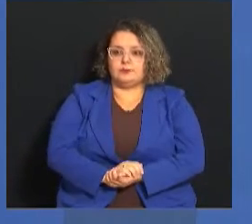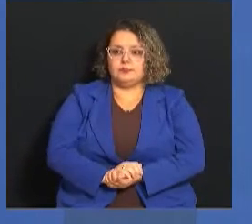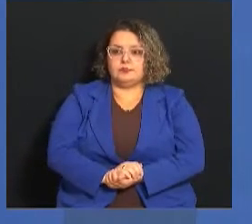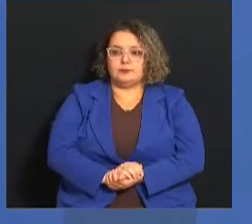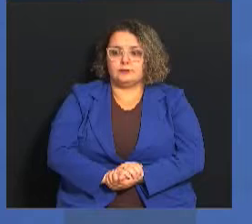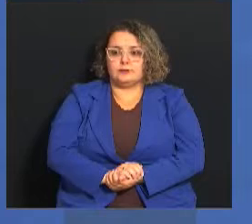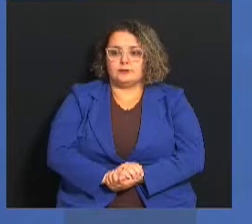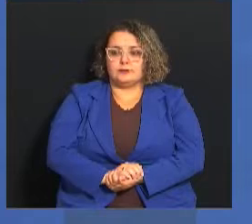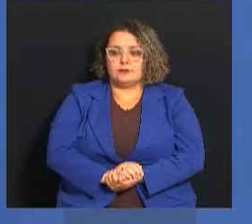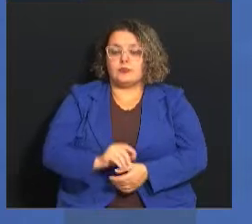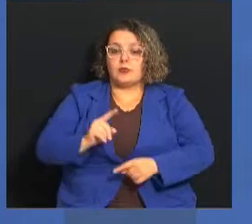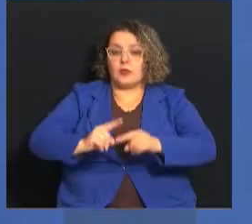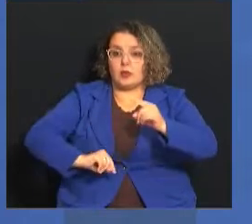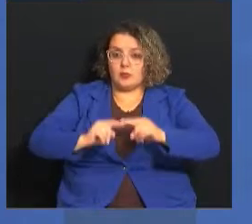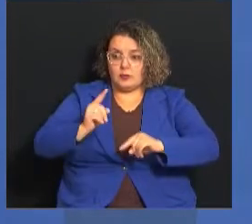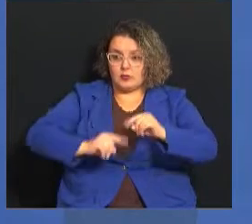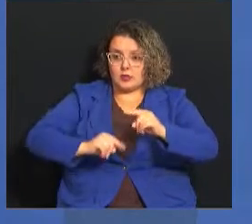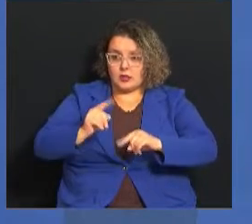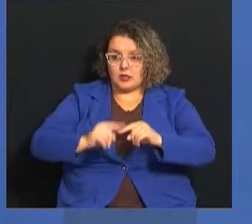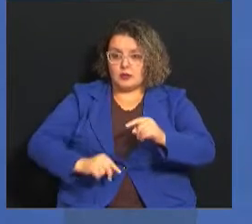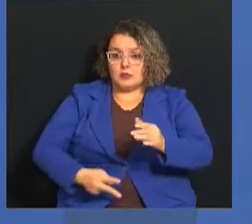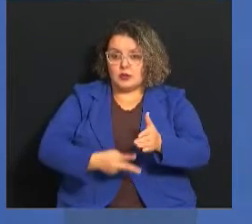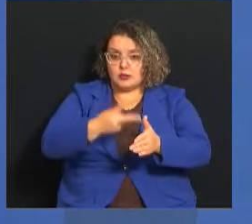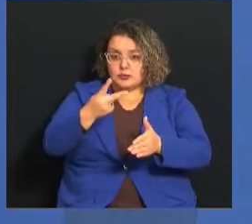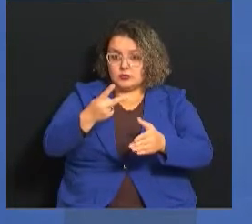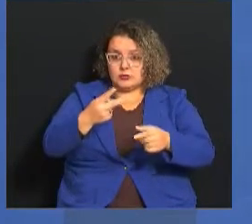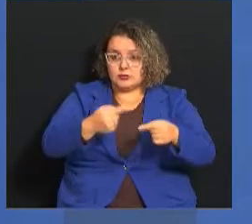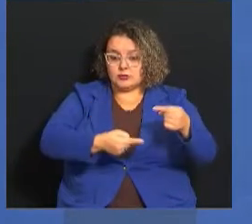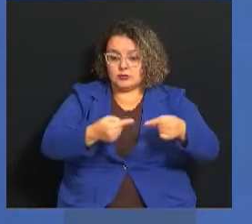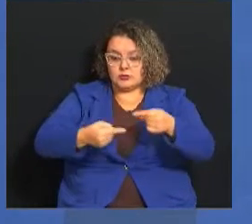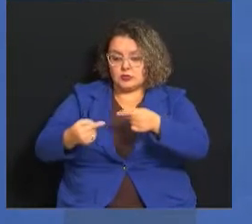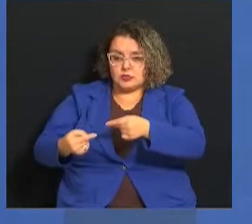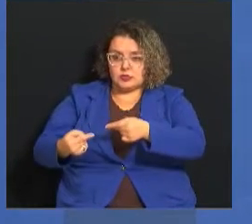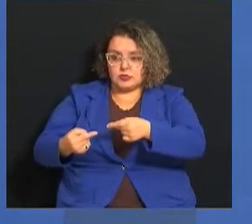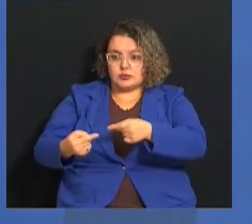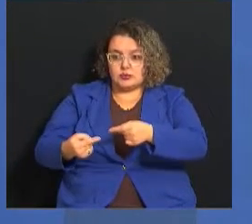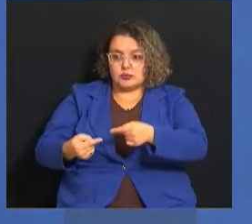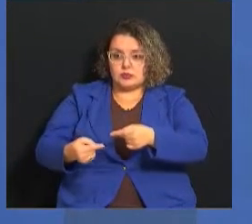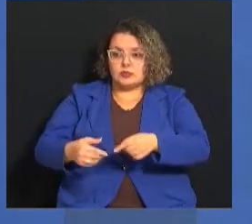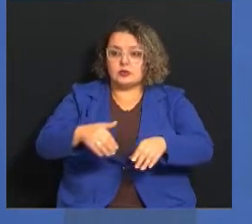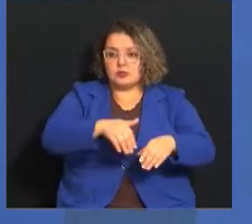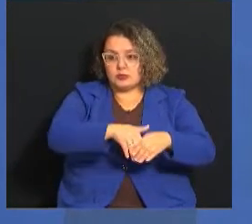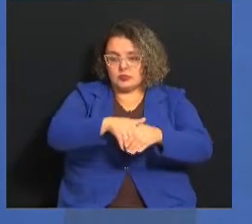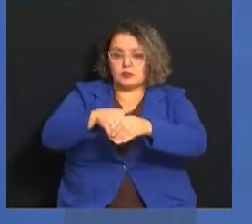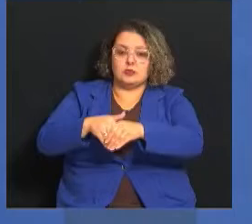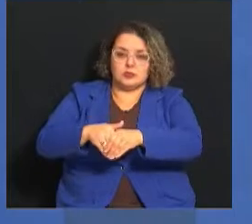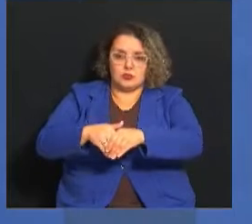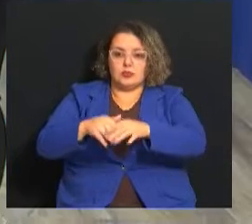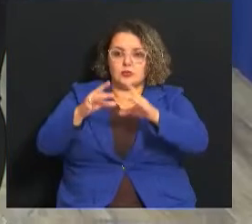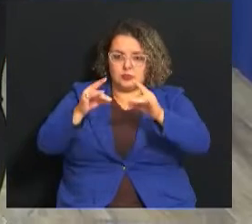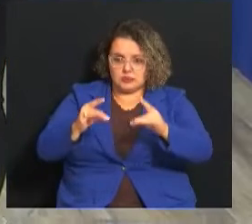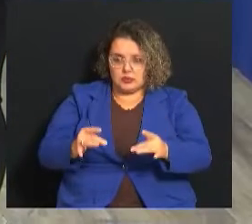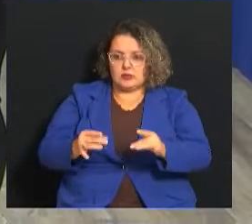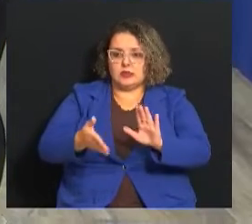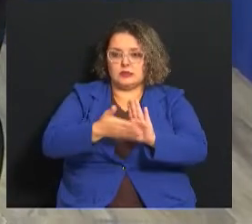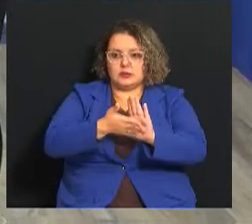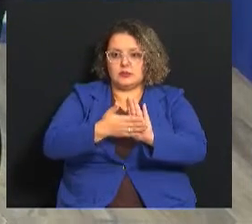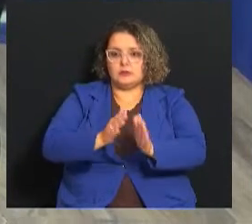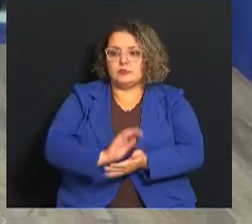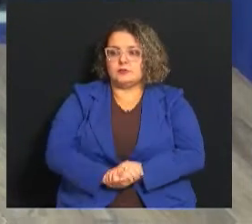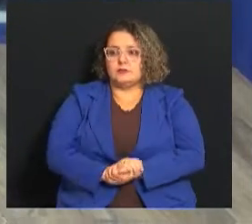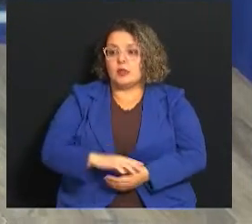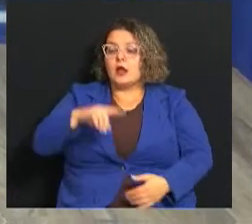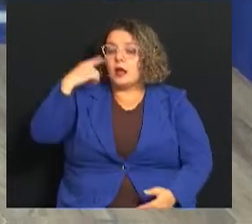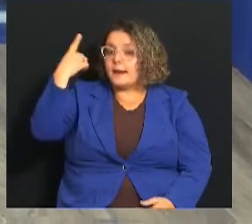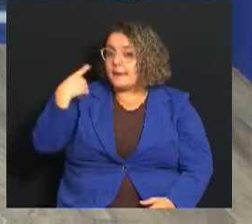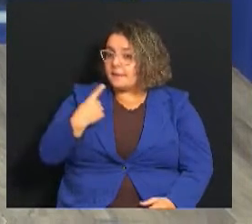A matéria vai passar ainda por um segundo turno de discussão, onde será votado o mérito da proposta. E Mirna Abreu, também